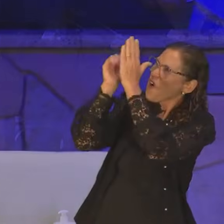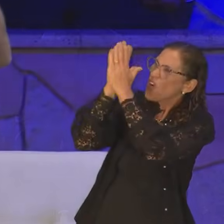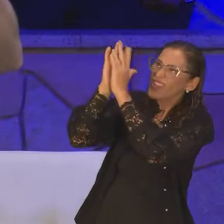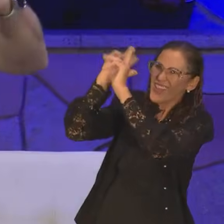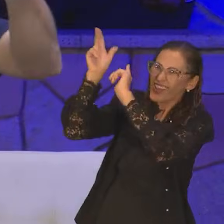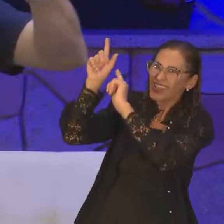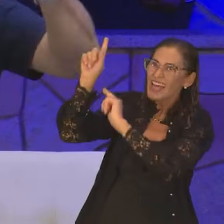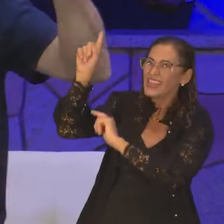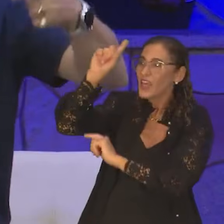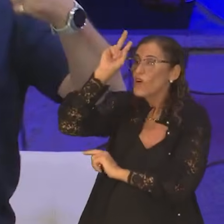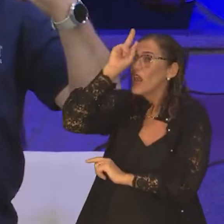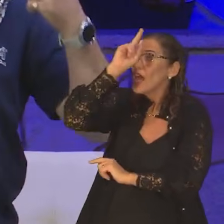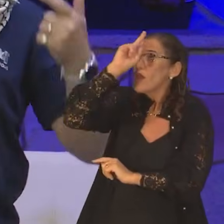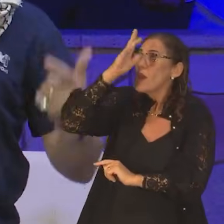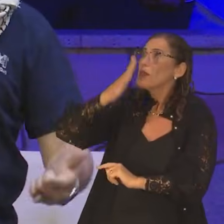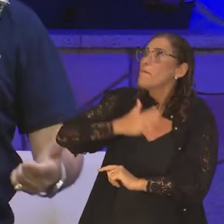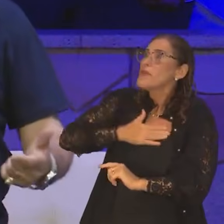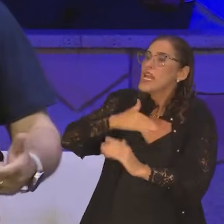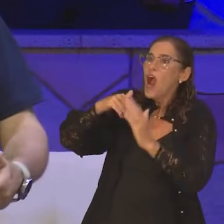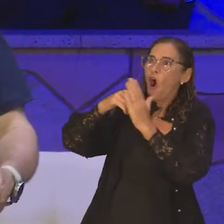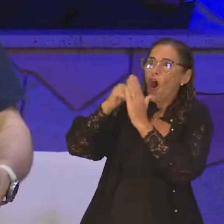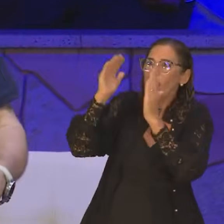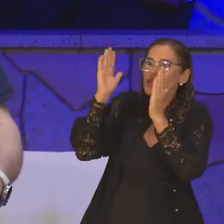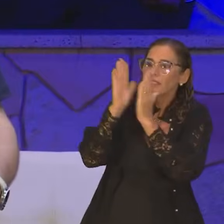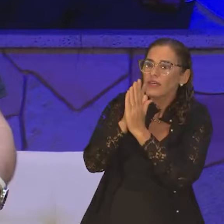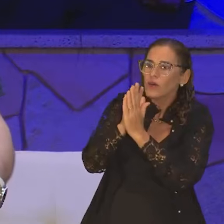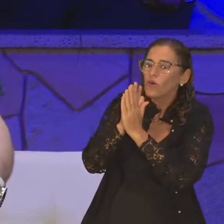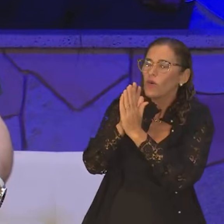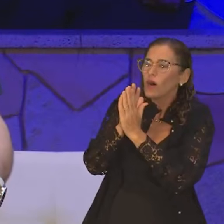Quando Deus me fez lembrar da minha oração,